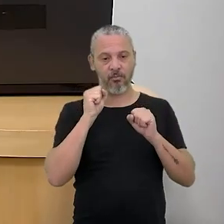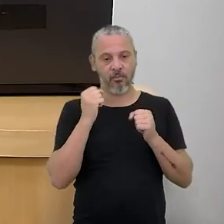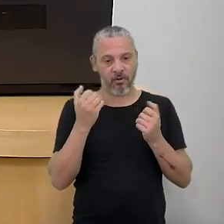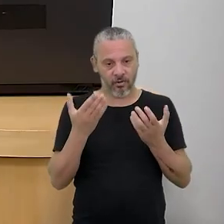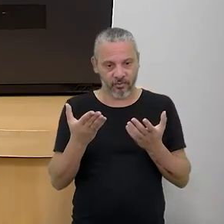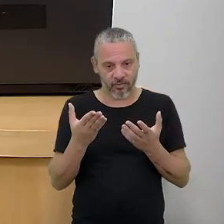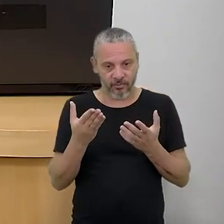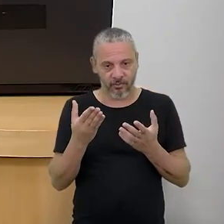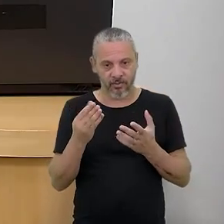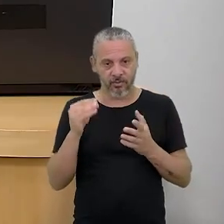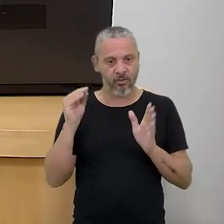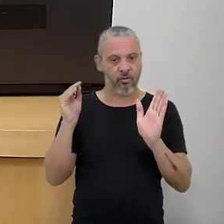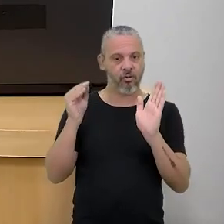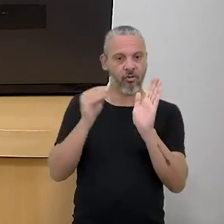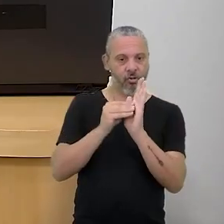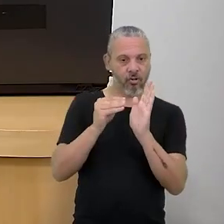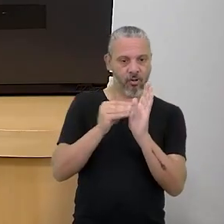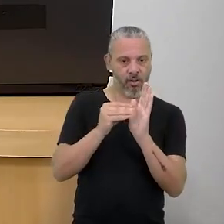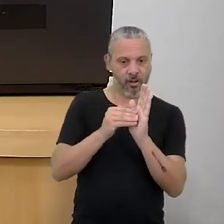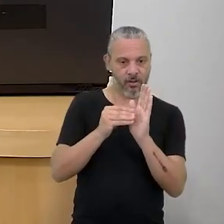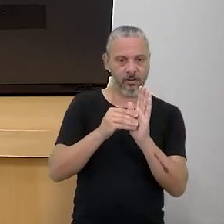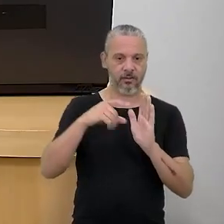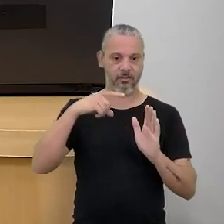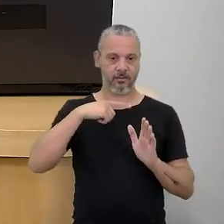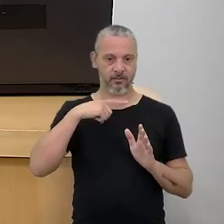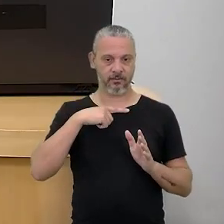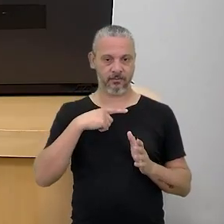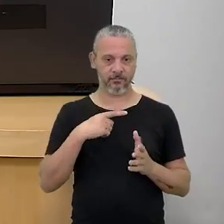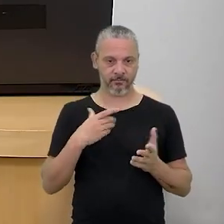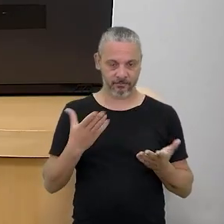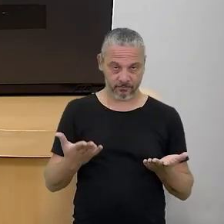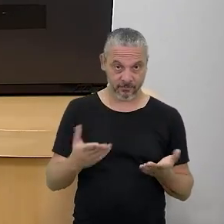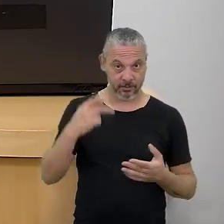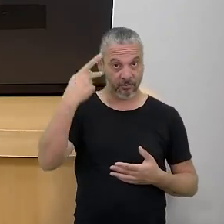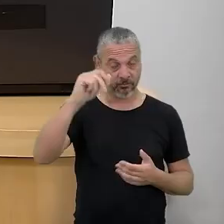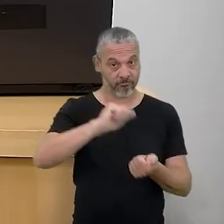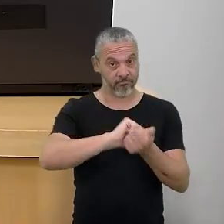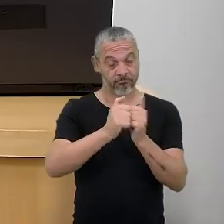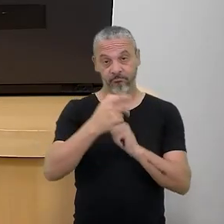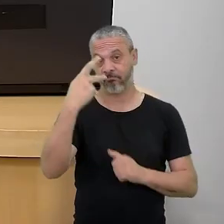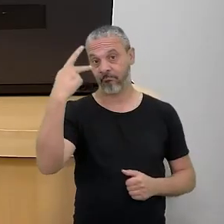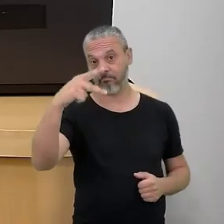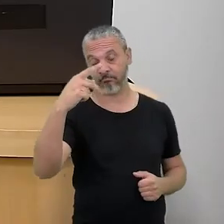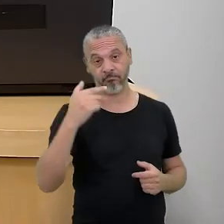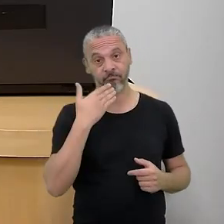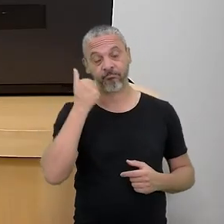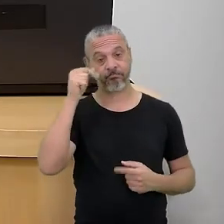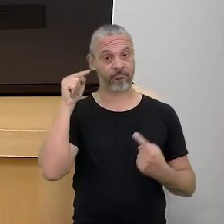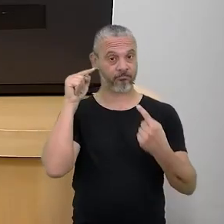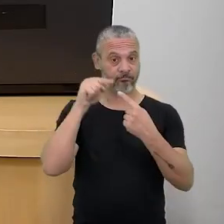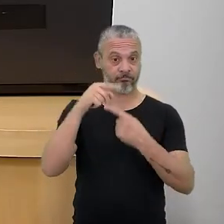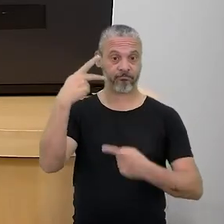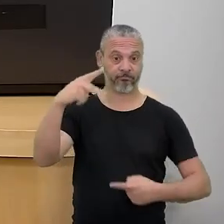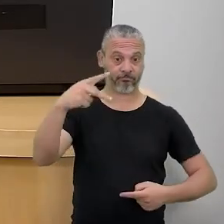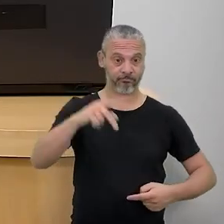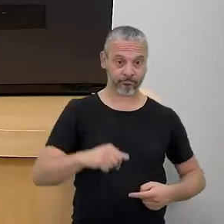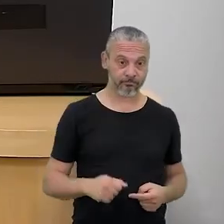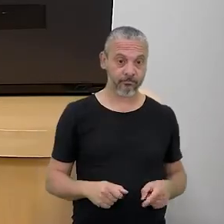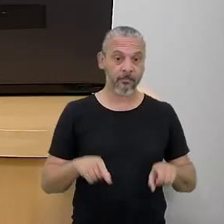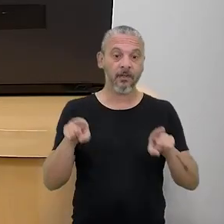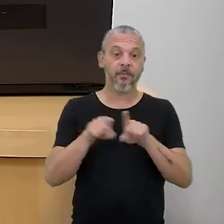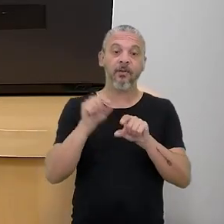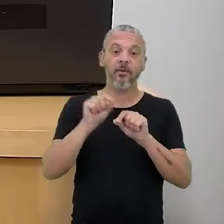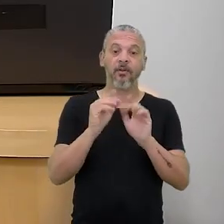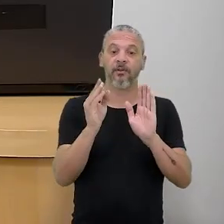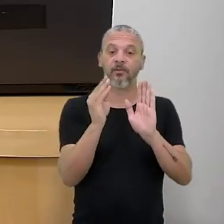um pouco mais, a forma que você achar melhor para você, para ligar. E detalhe,